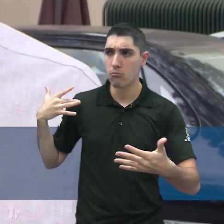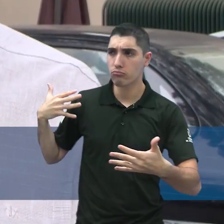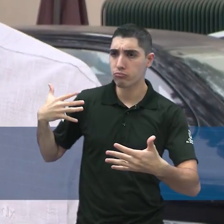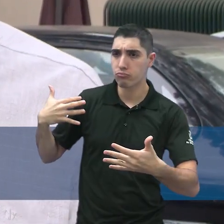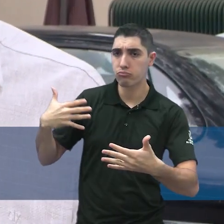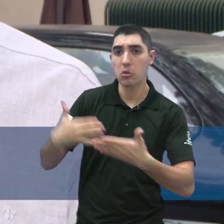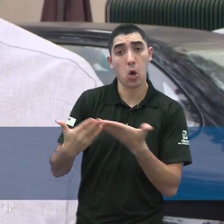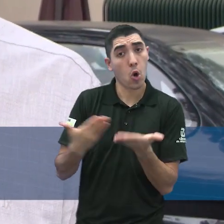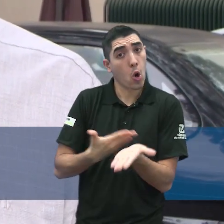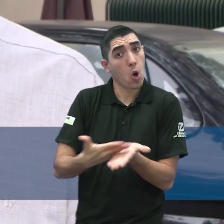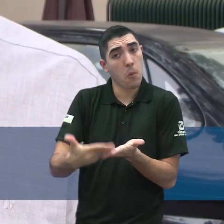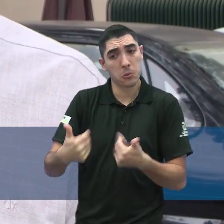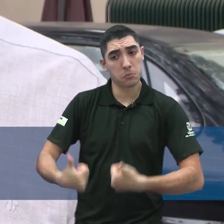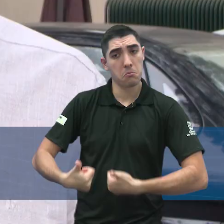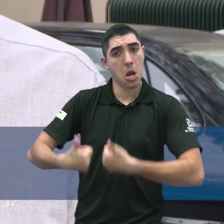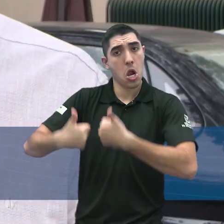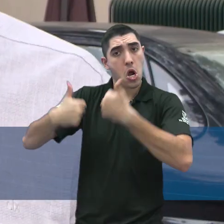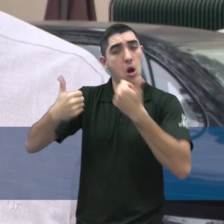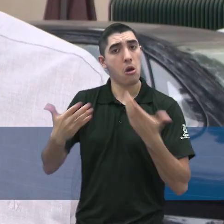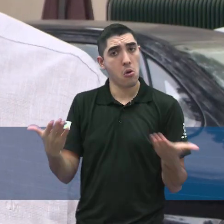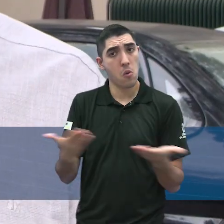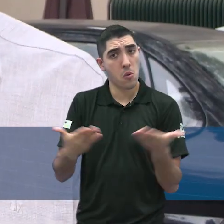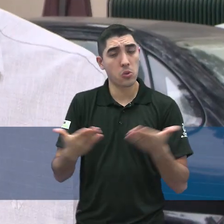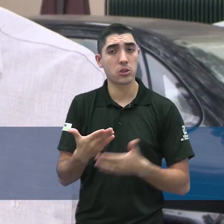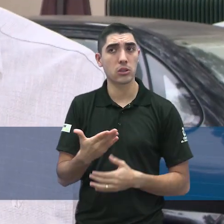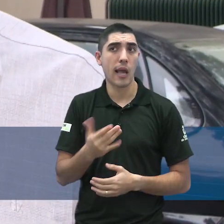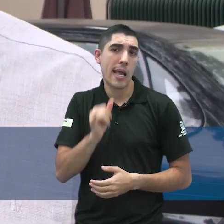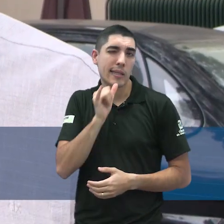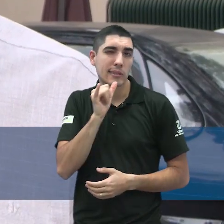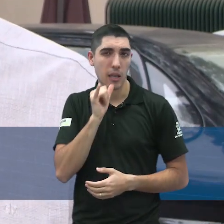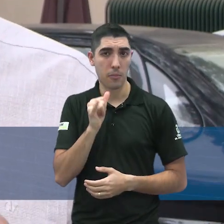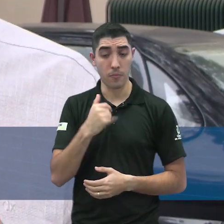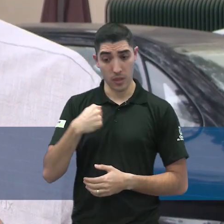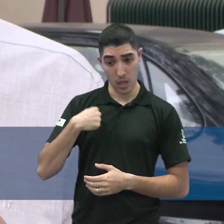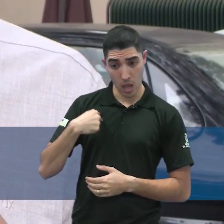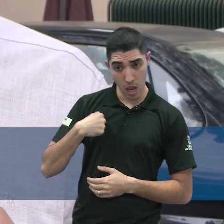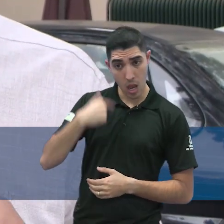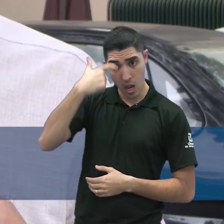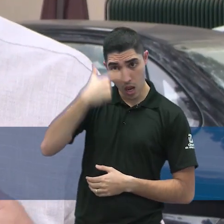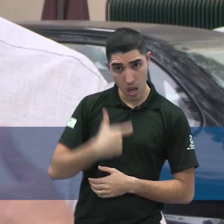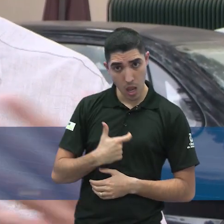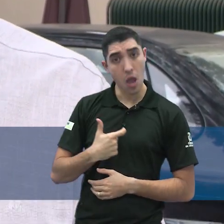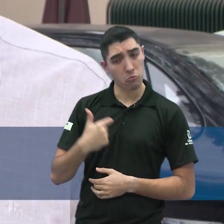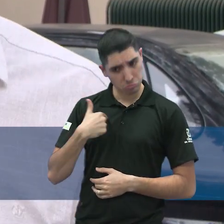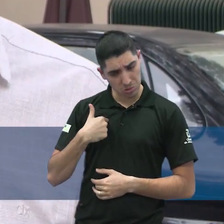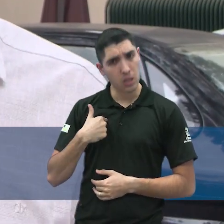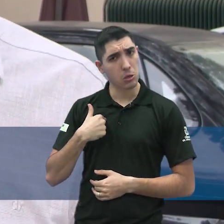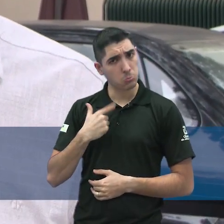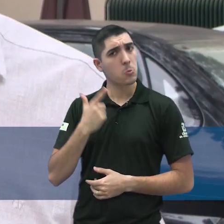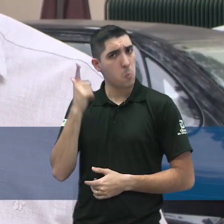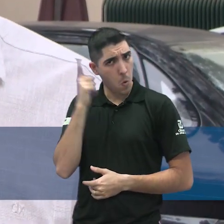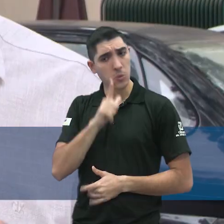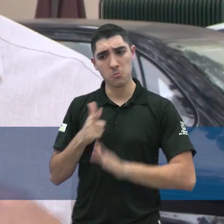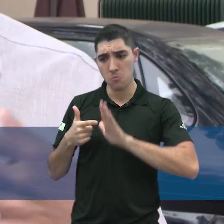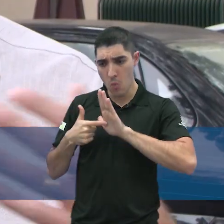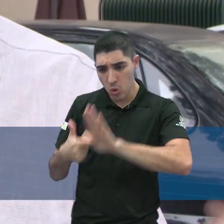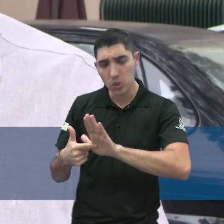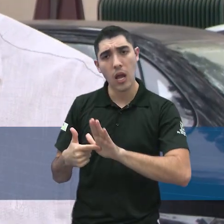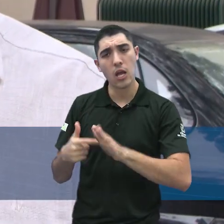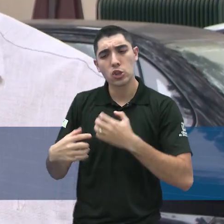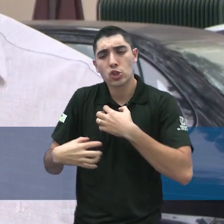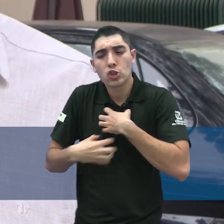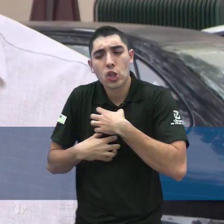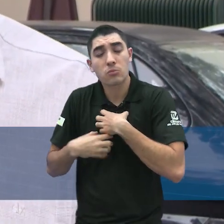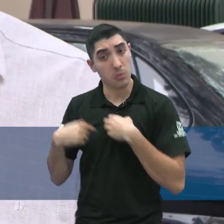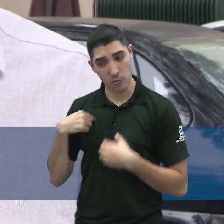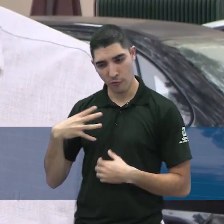vai melhorando, e hoje, por exemplo, com certeza, tanto eu demonstro muito mais sentimentos para